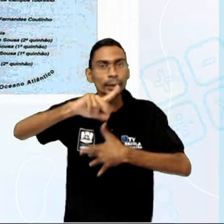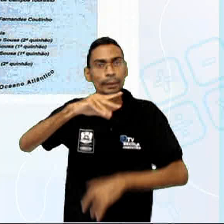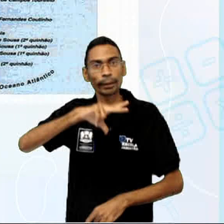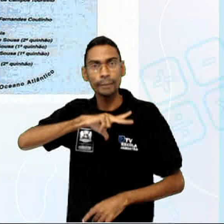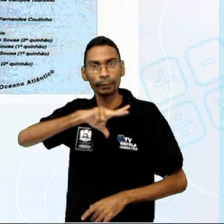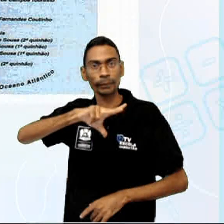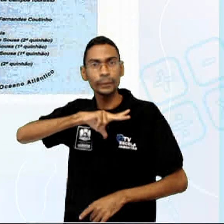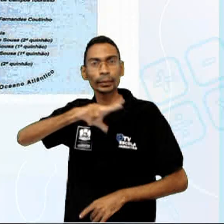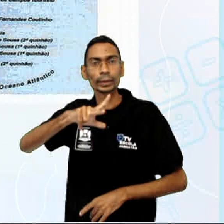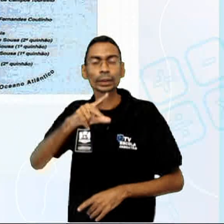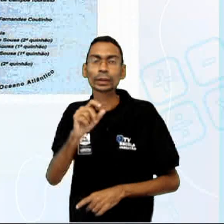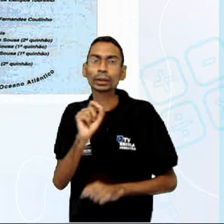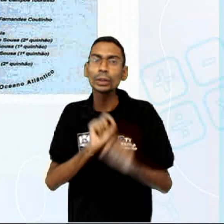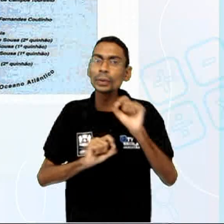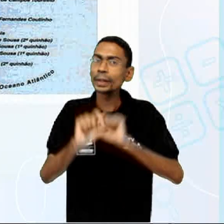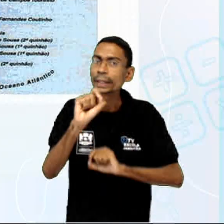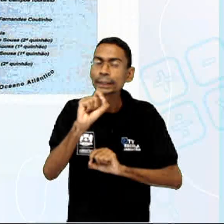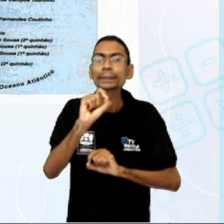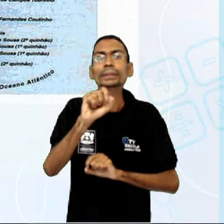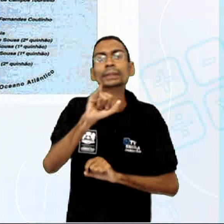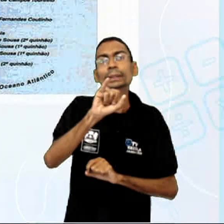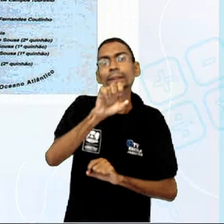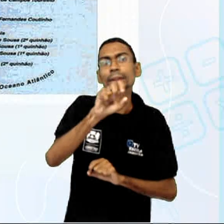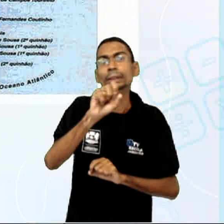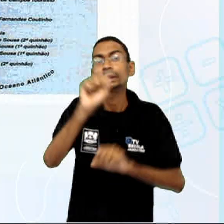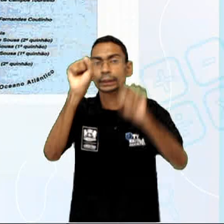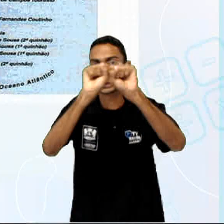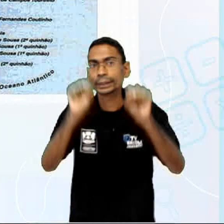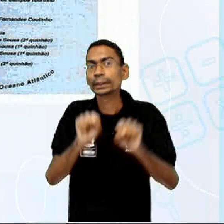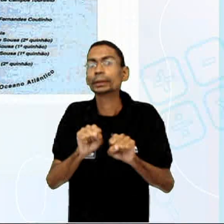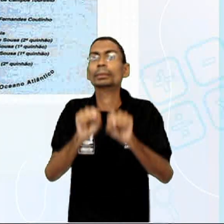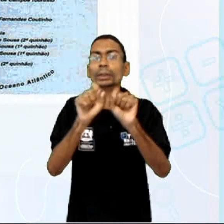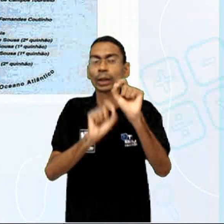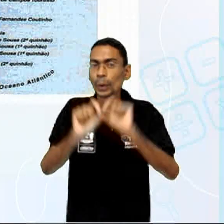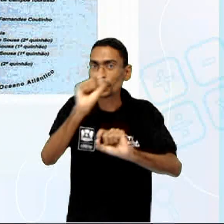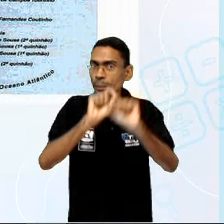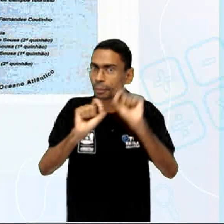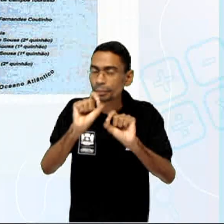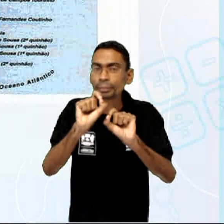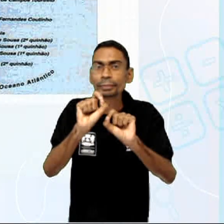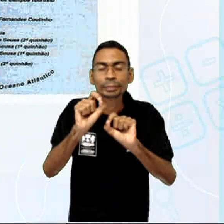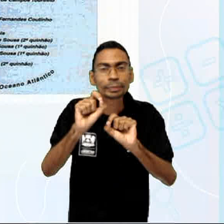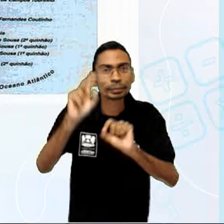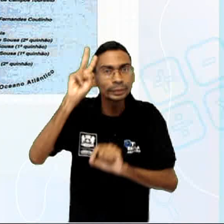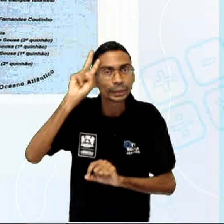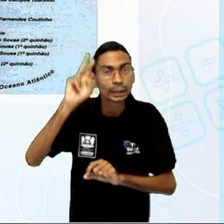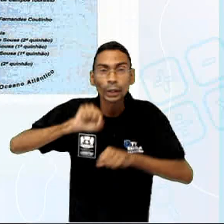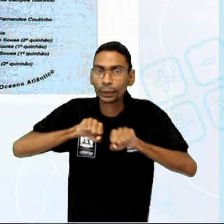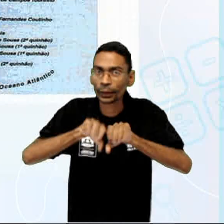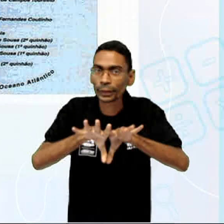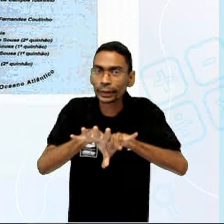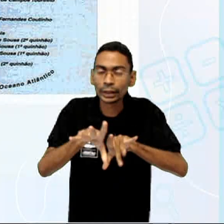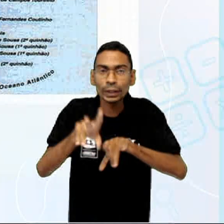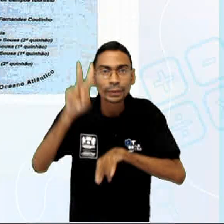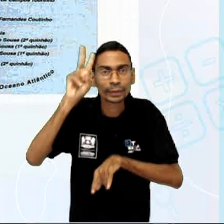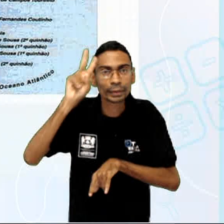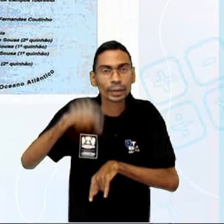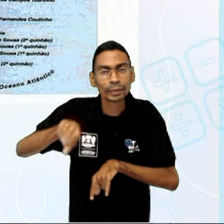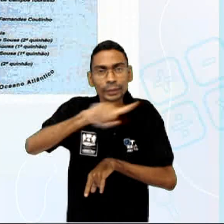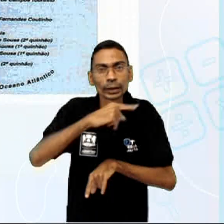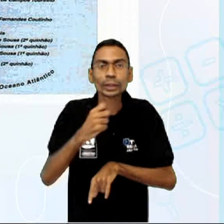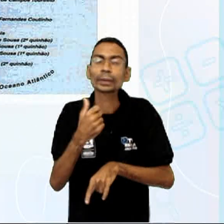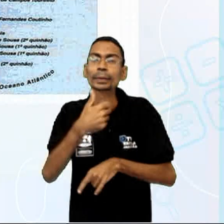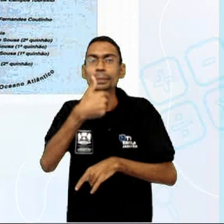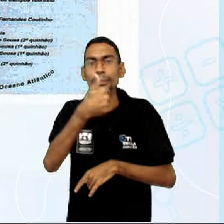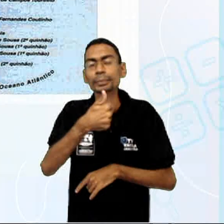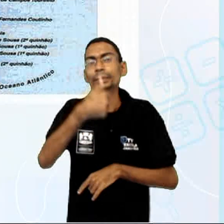professor? Sistematizar, né, a colonização era... Primeiro, lembrar a vocês o seguinte, que de 1500